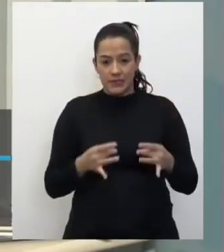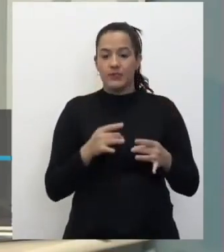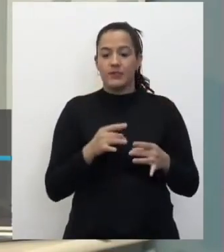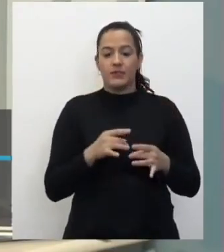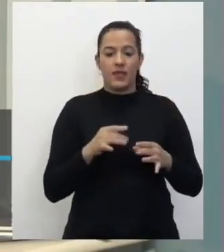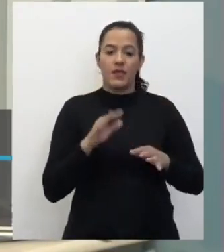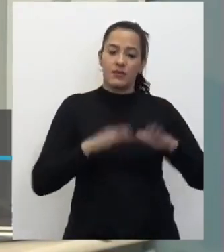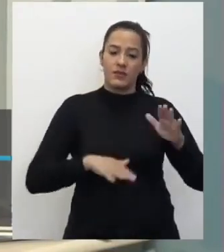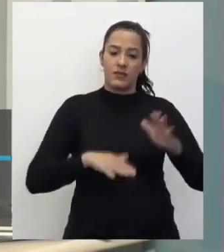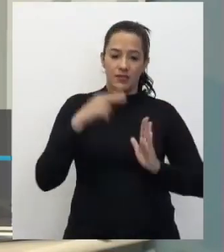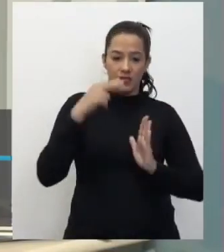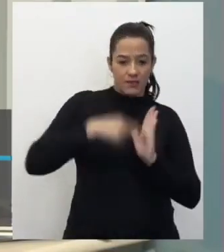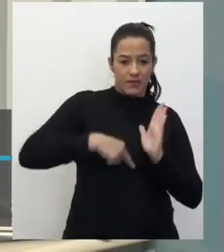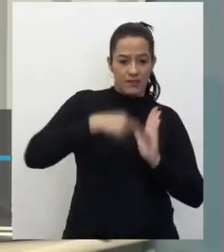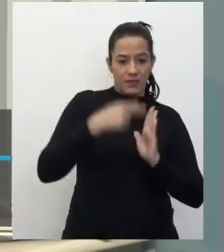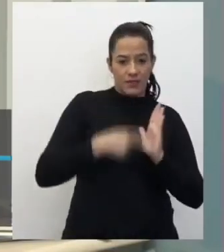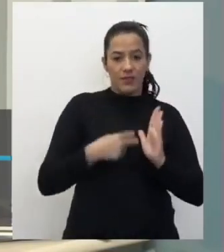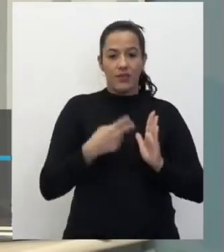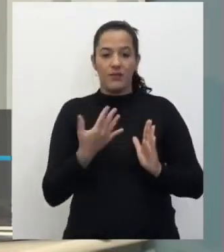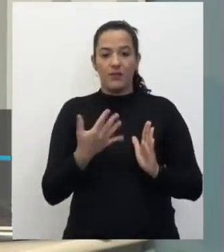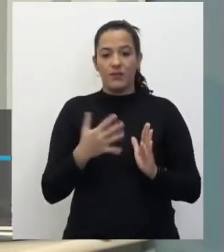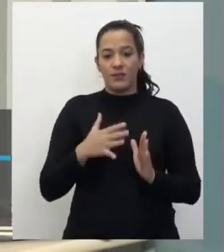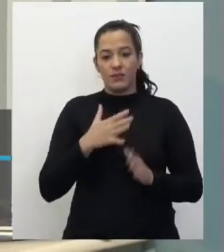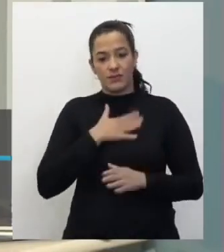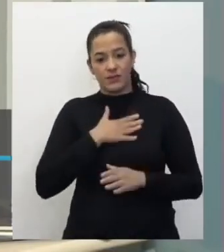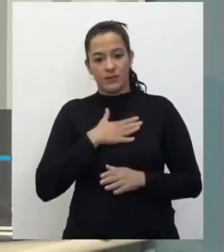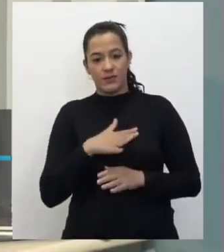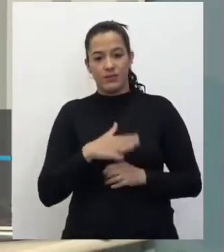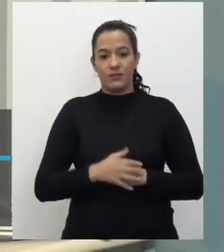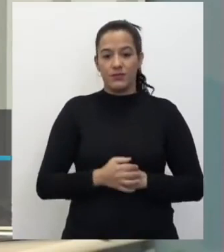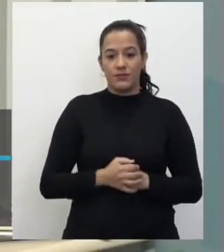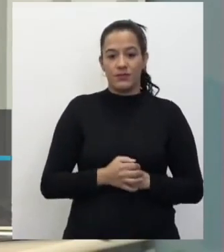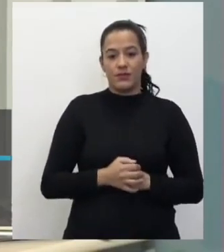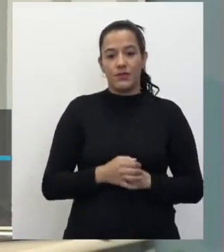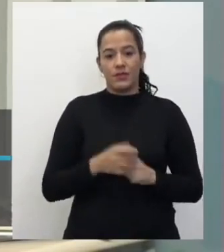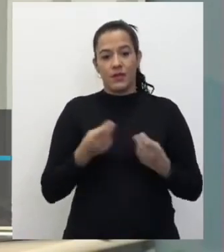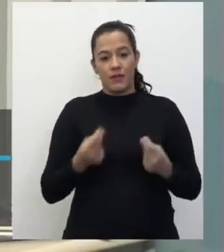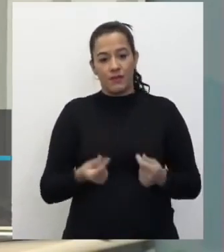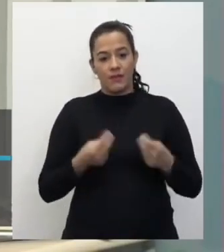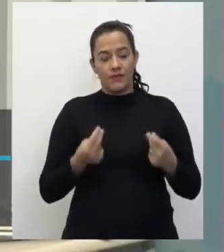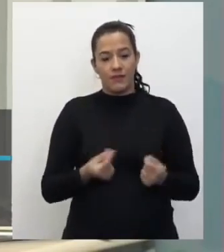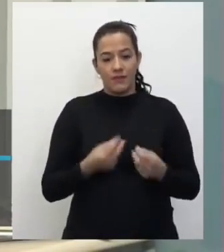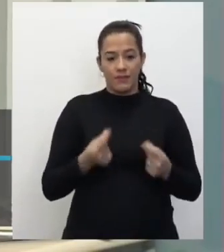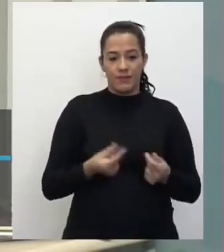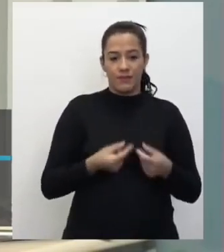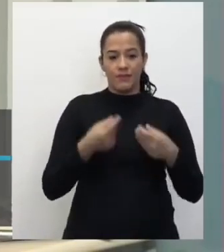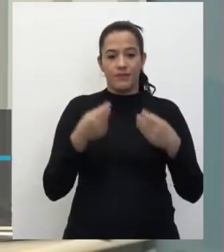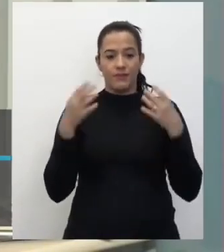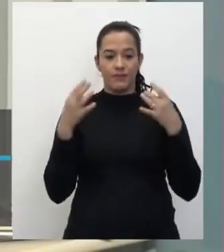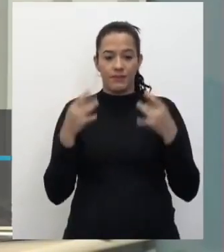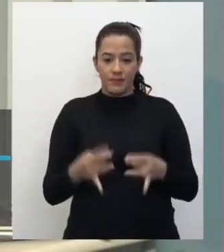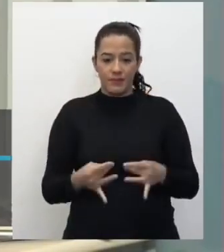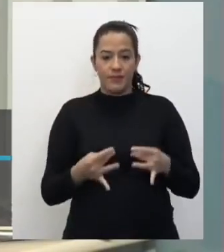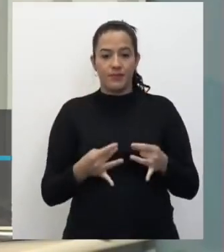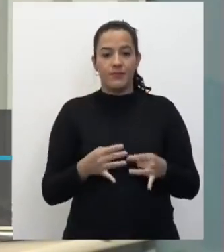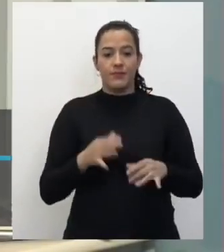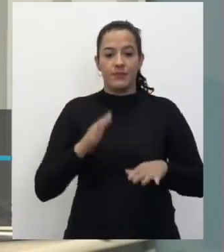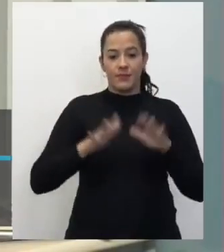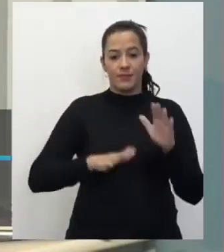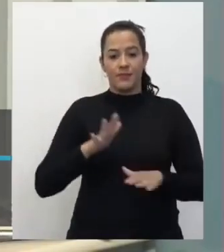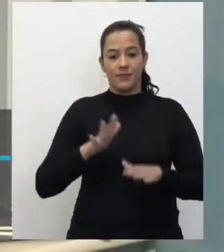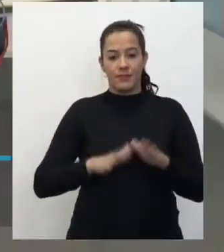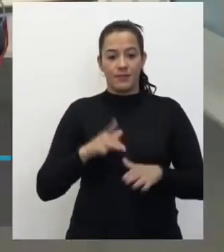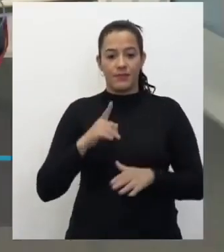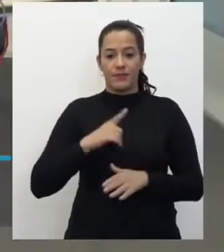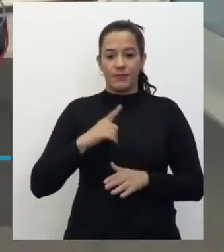meio chatinho de ler. É a minha opinião, tá, gente? Pra mim, ele é meio chatinho, que ele fica na descrição. E ali na série foi